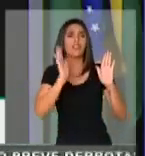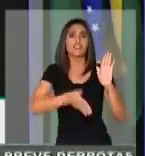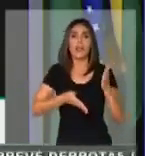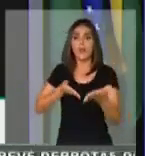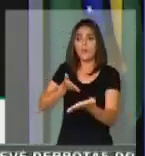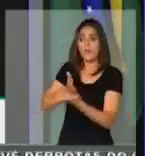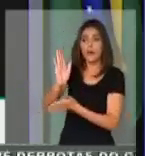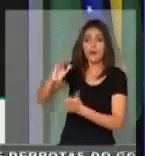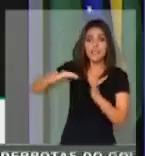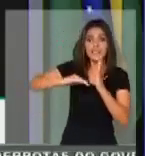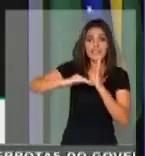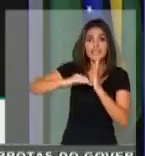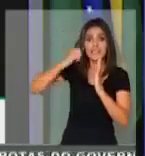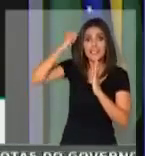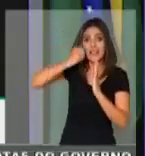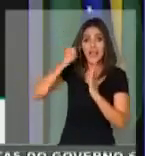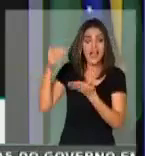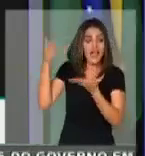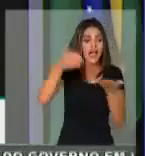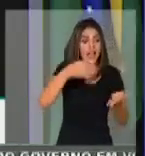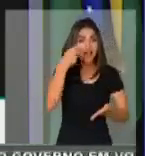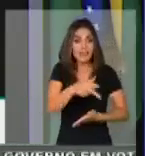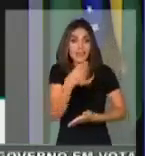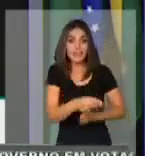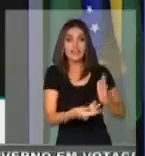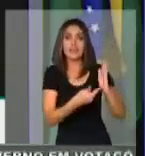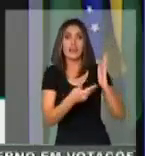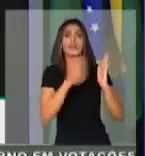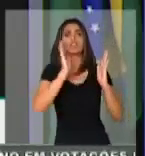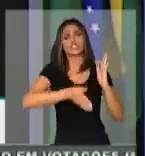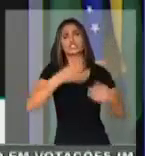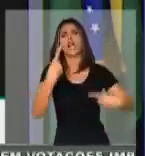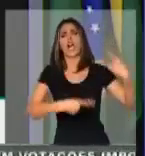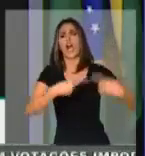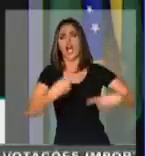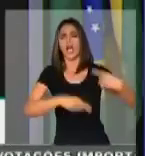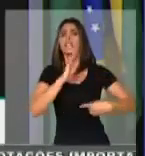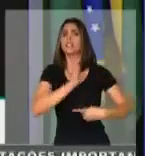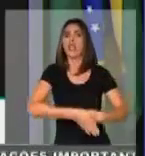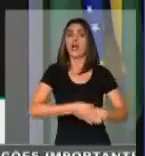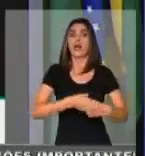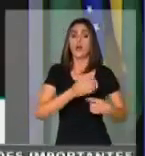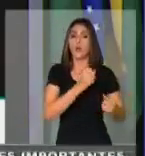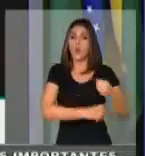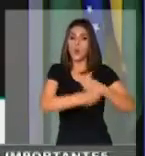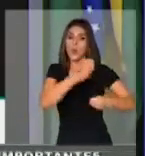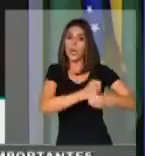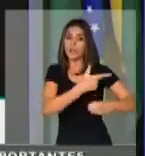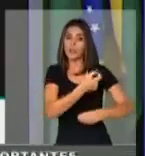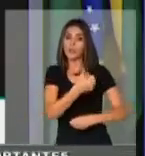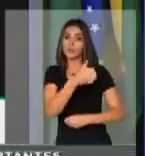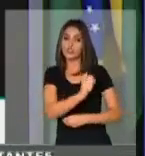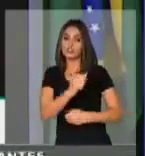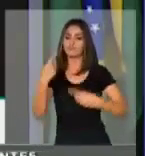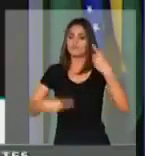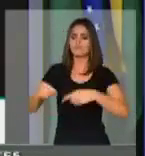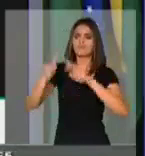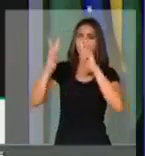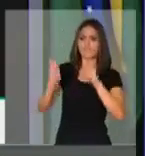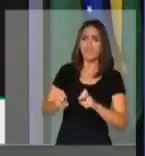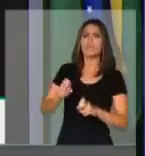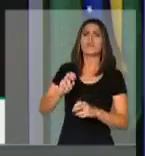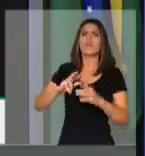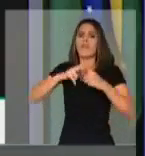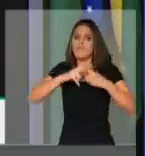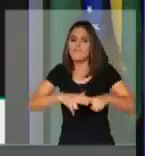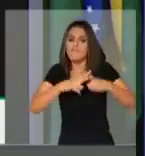pelo Senado Federal e aqui na Câmara o debate está adiantado, já que quase durante todo o ano passado discutimos o tema e